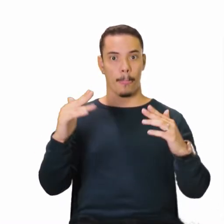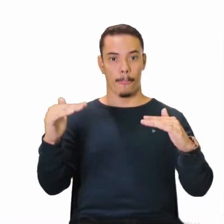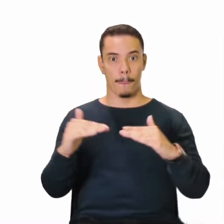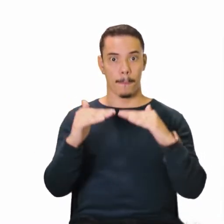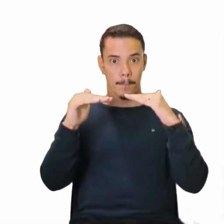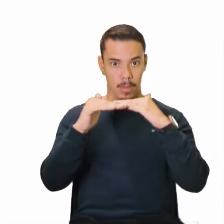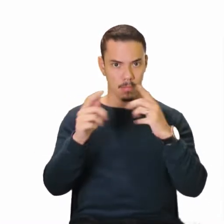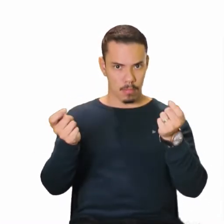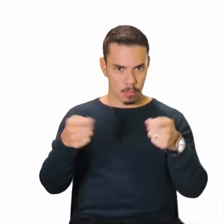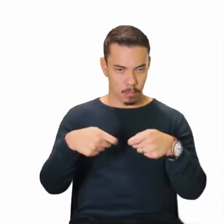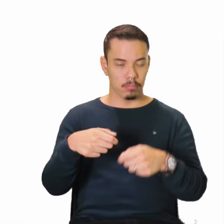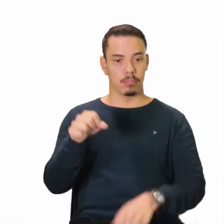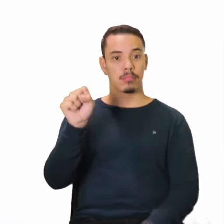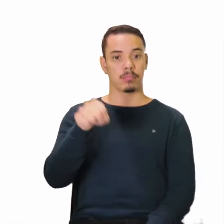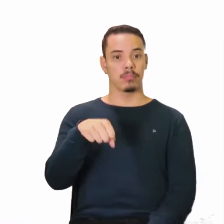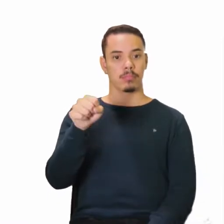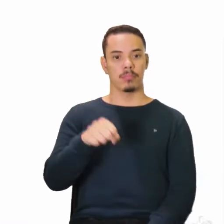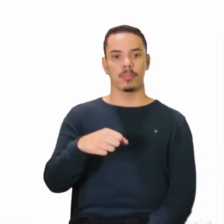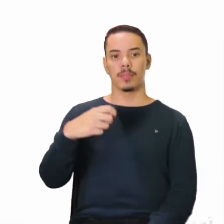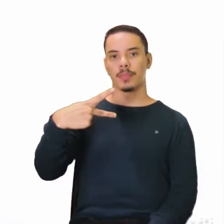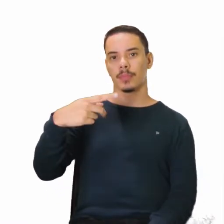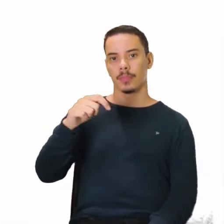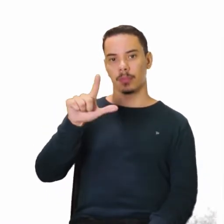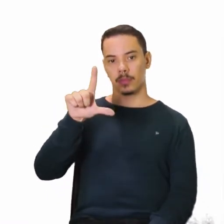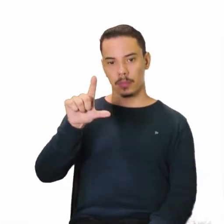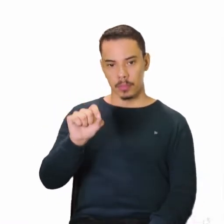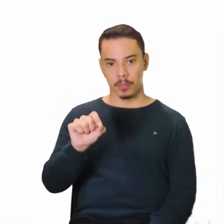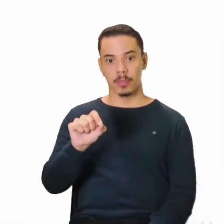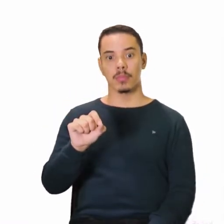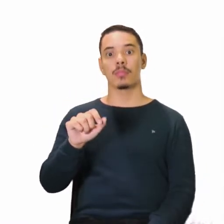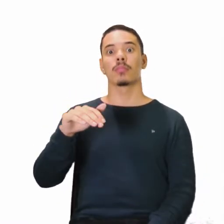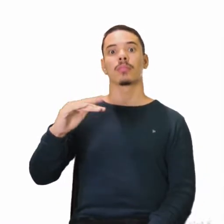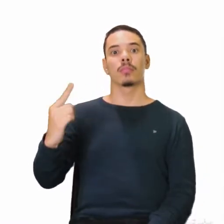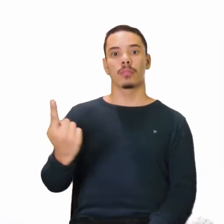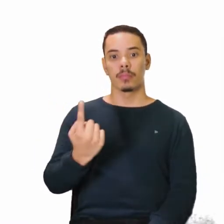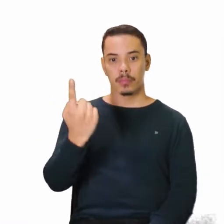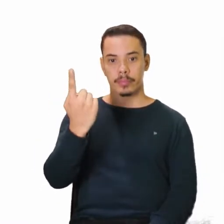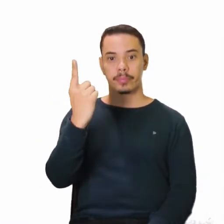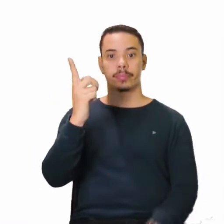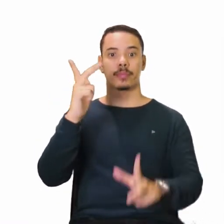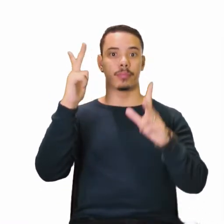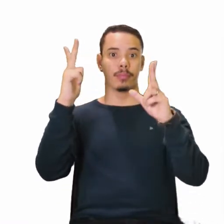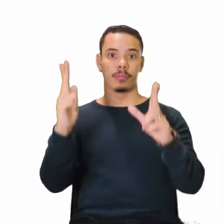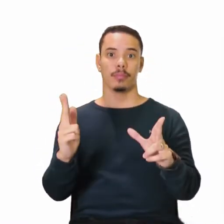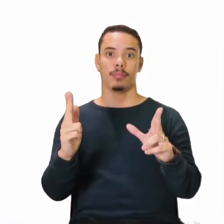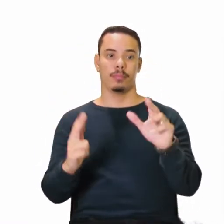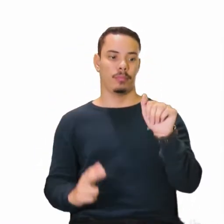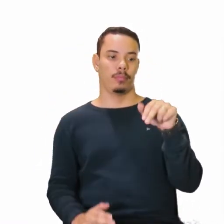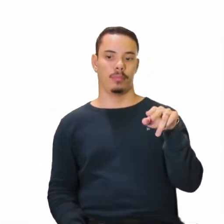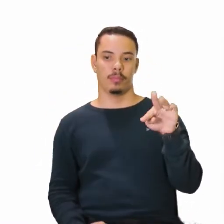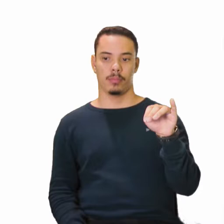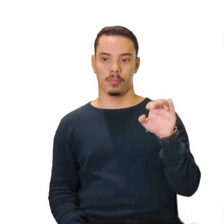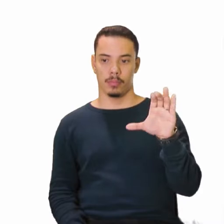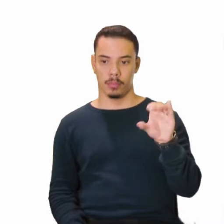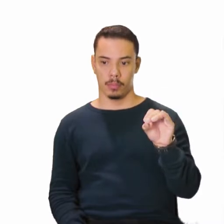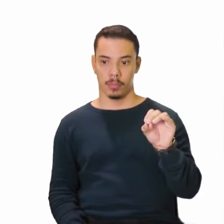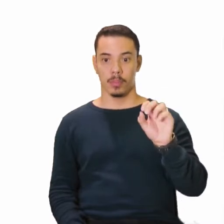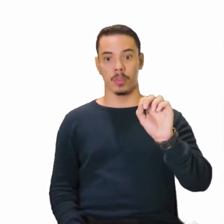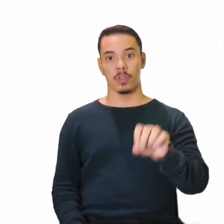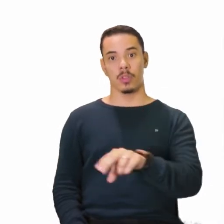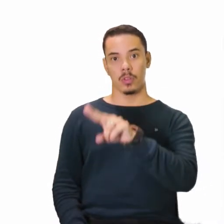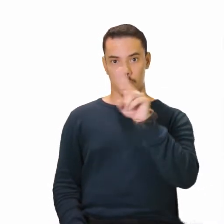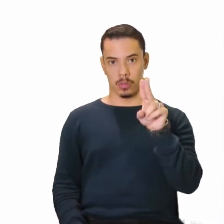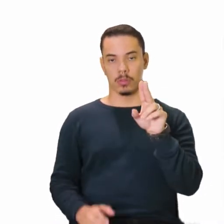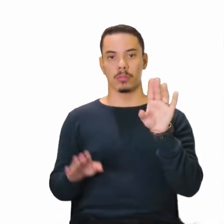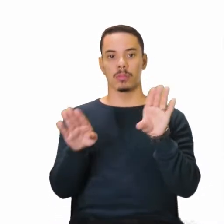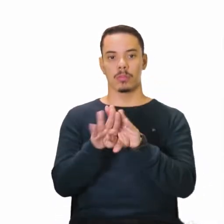aí? Sim, ó, Paulo é tão alto quanto Antônio. Ou você também